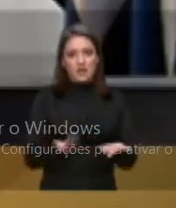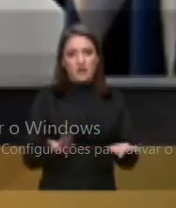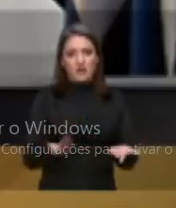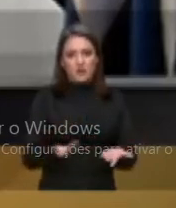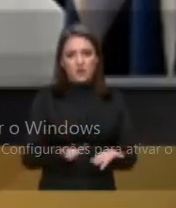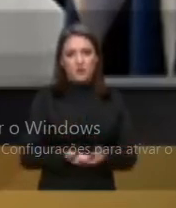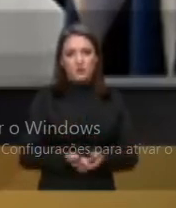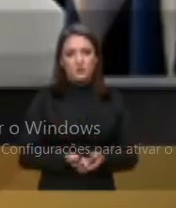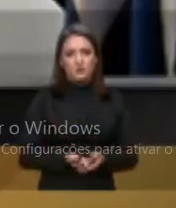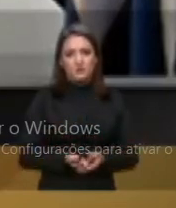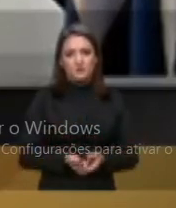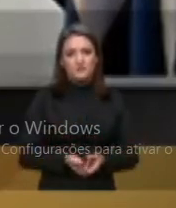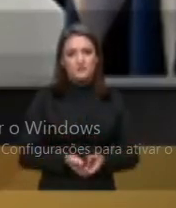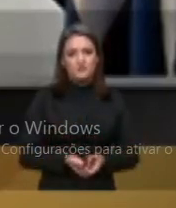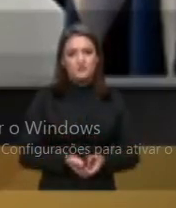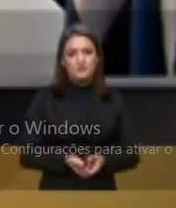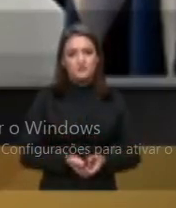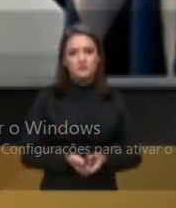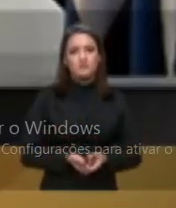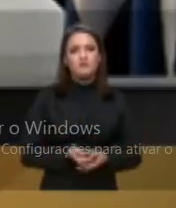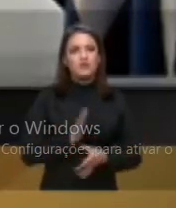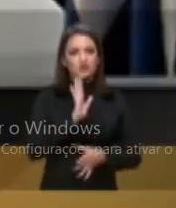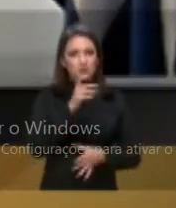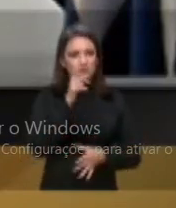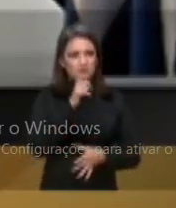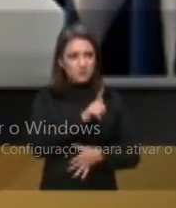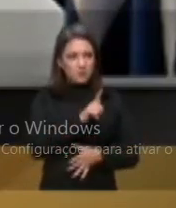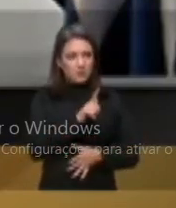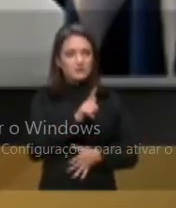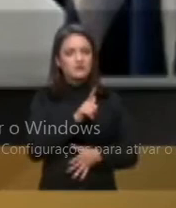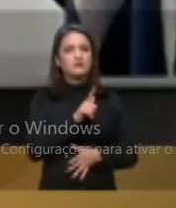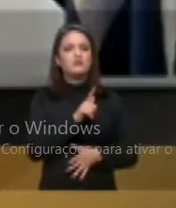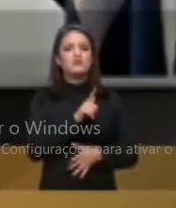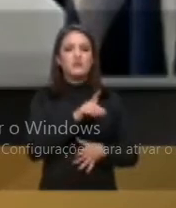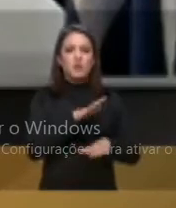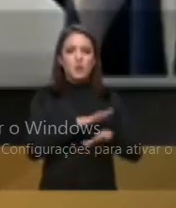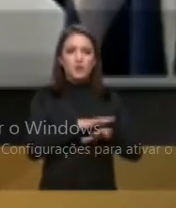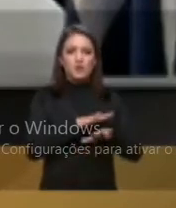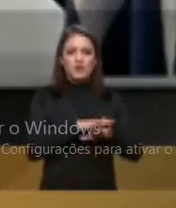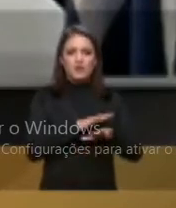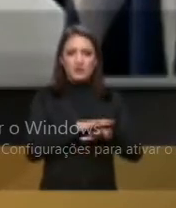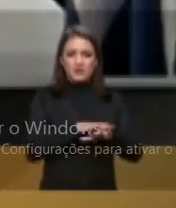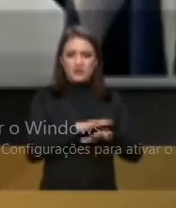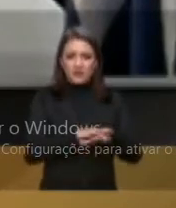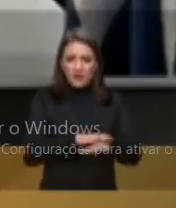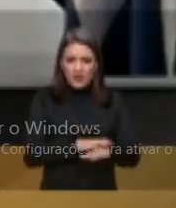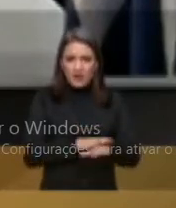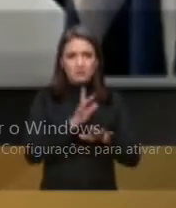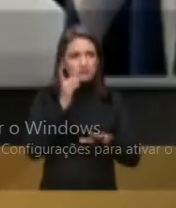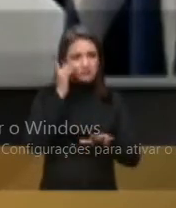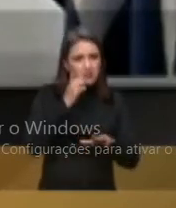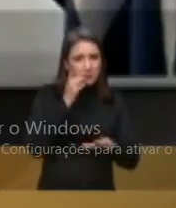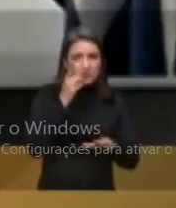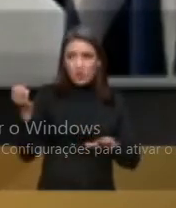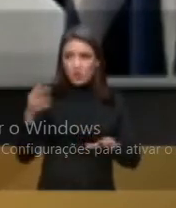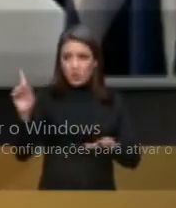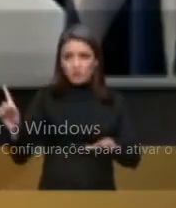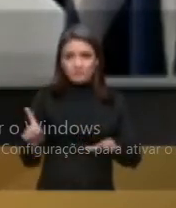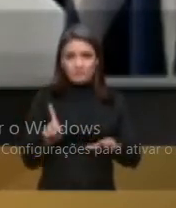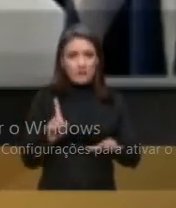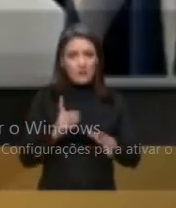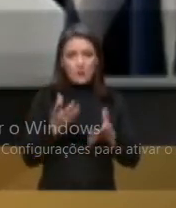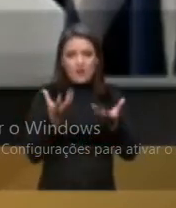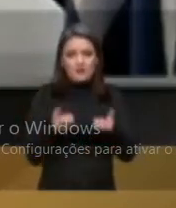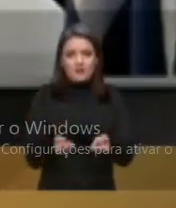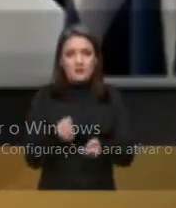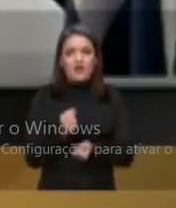encontram ocupando este munus público, este mandato eletivo tão relevante.